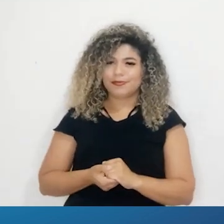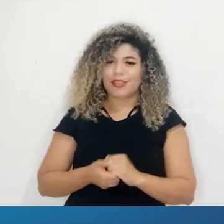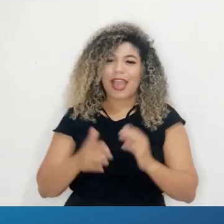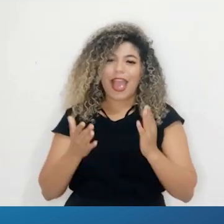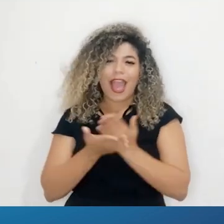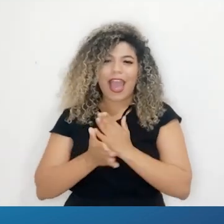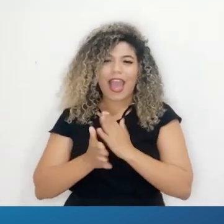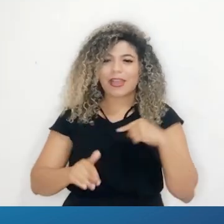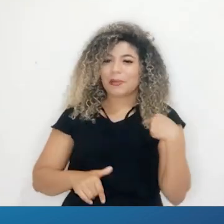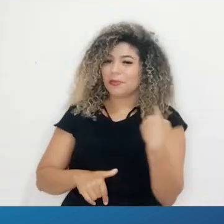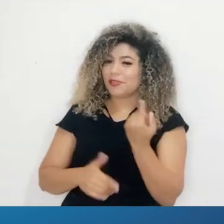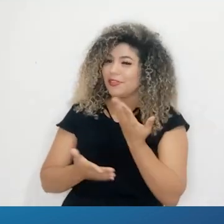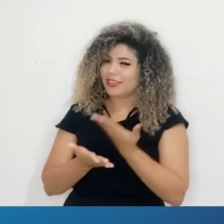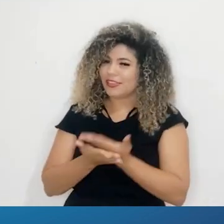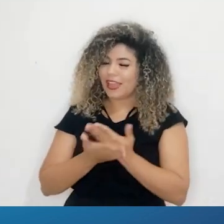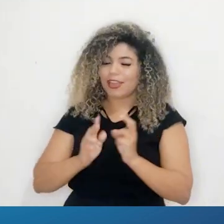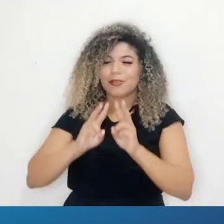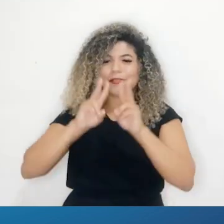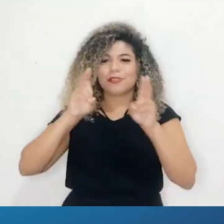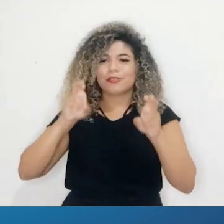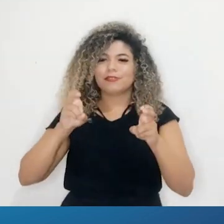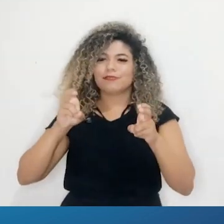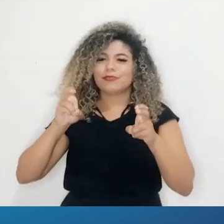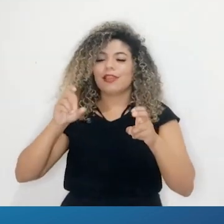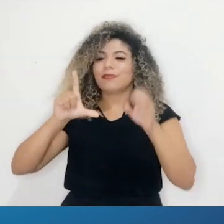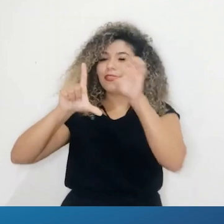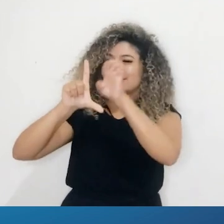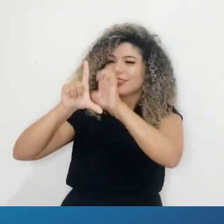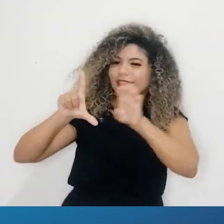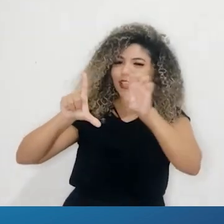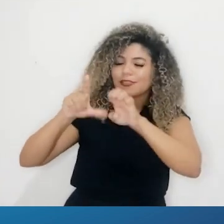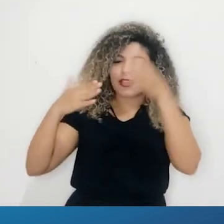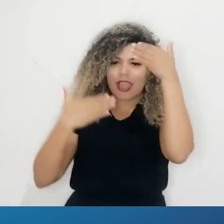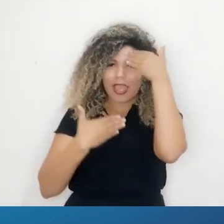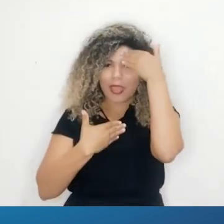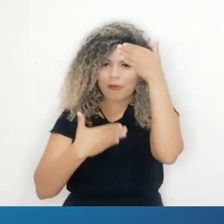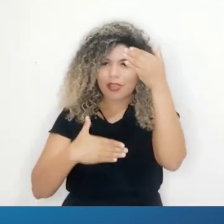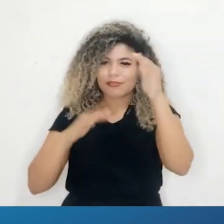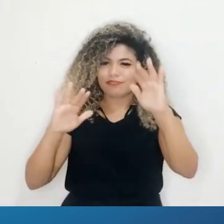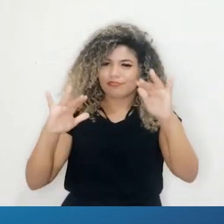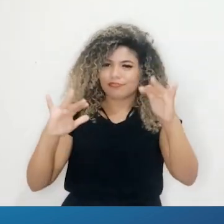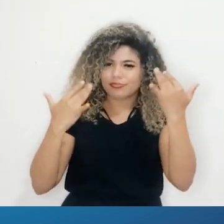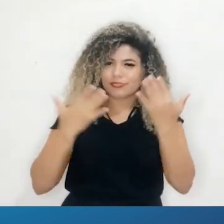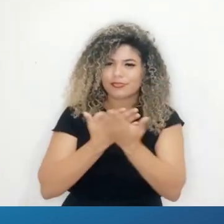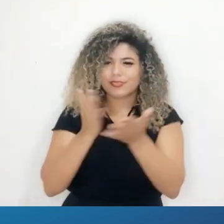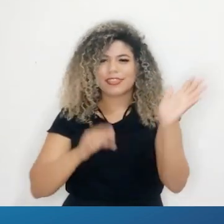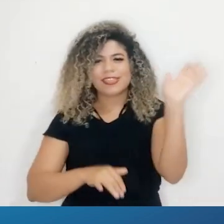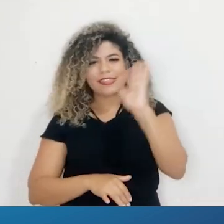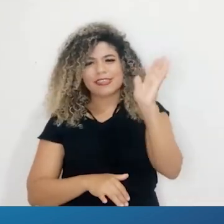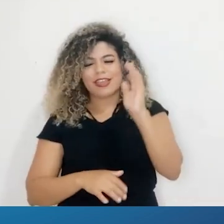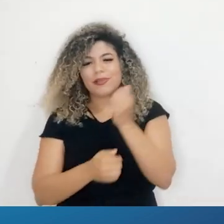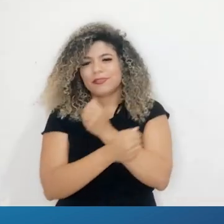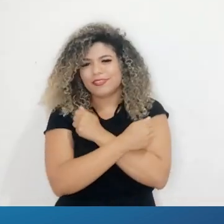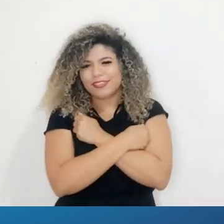finalizamos aqui a nossa aula sobre medidas em estatísticas eu agradeço a atenção de todos vocês tchau e um abraço